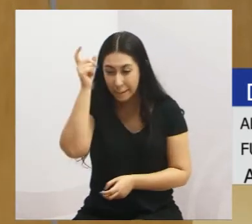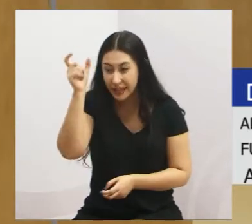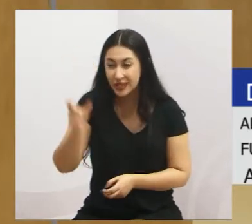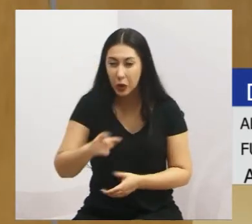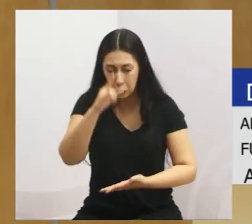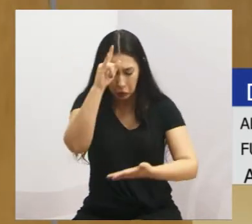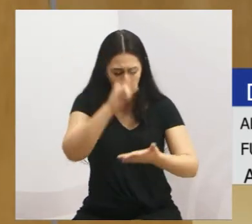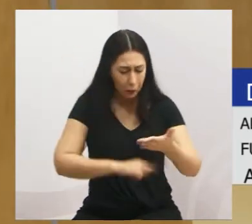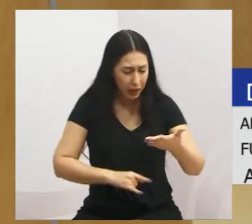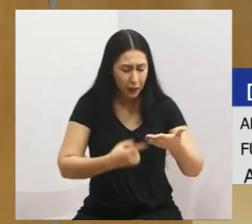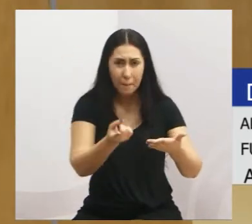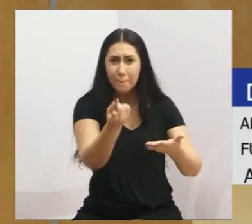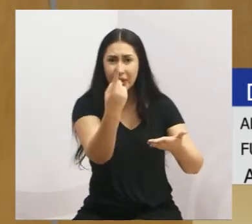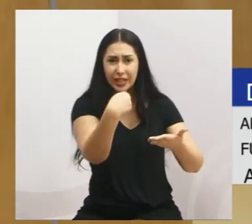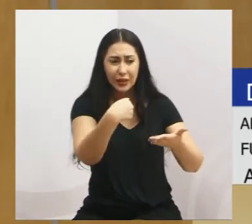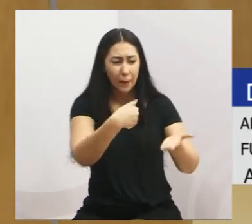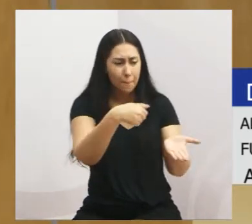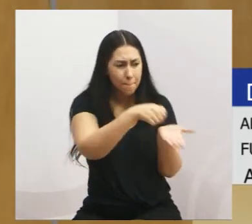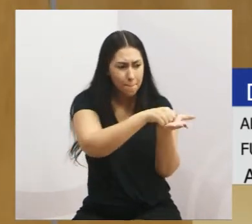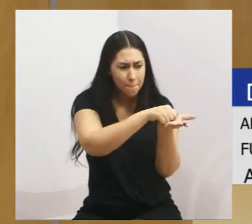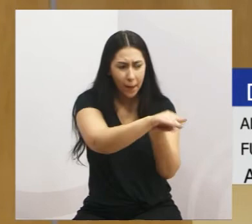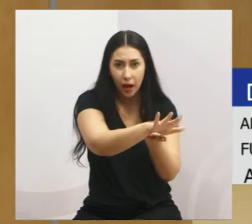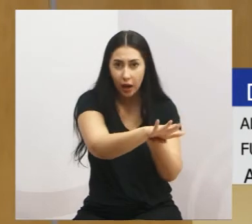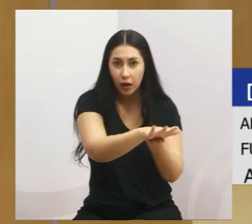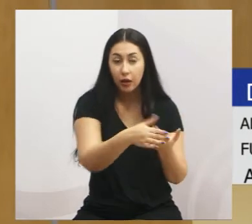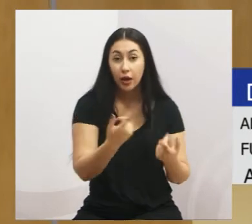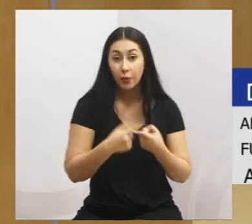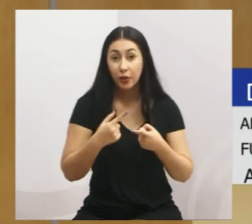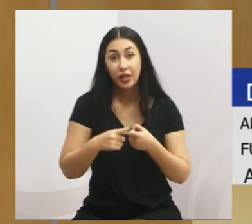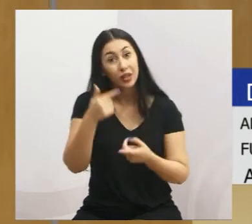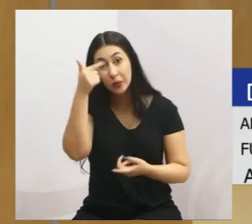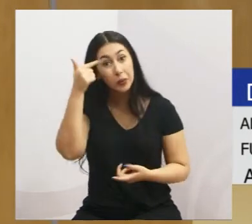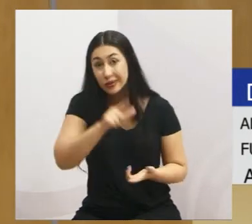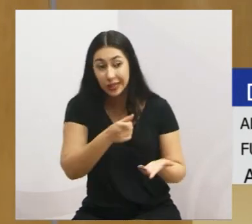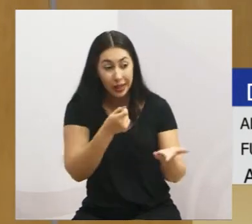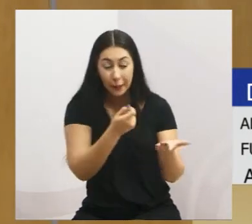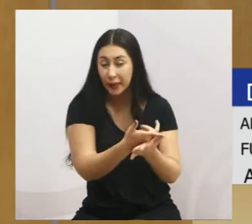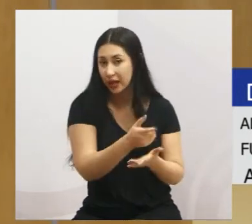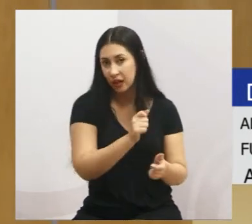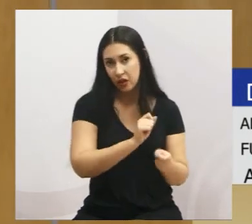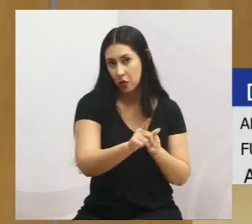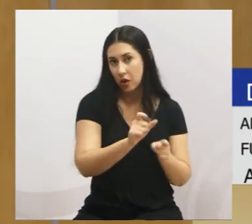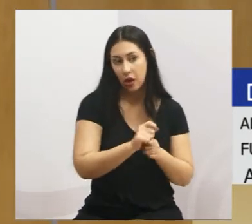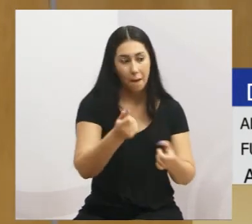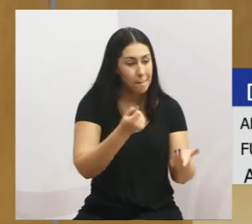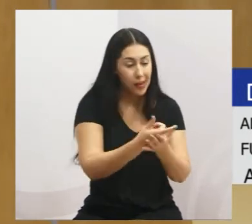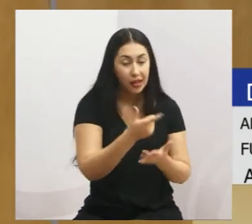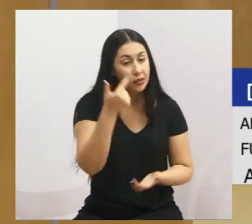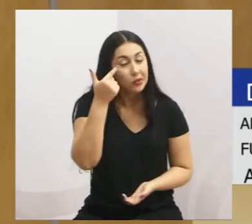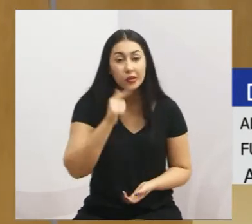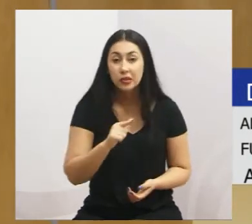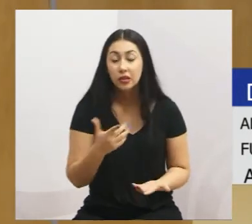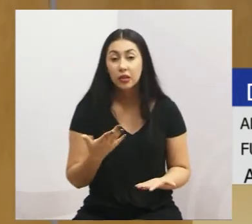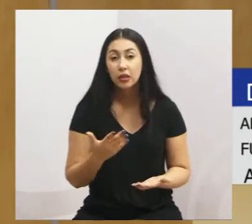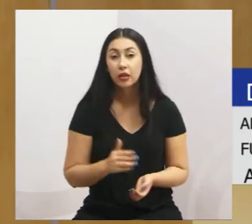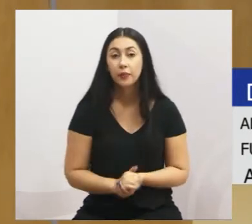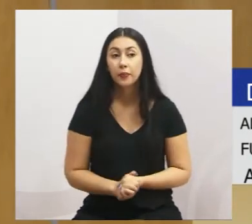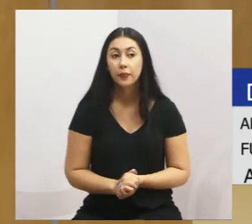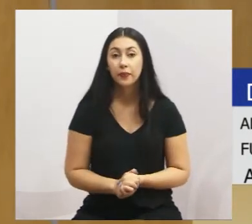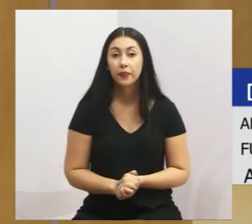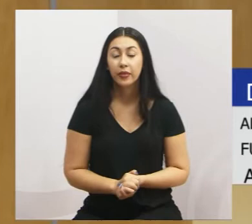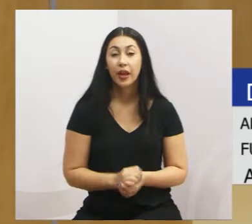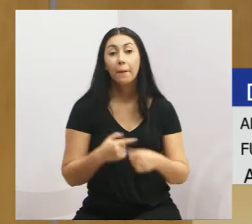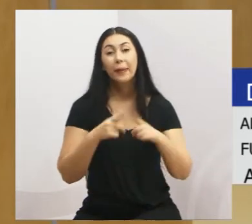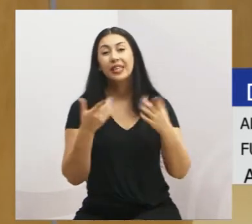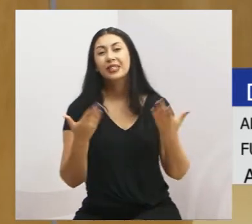mão, pessoas que não têm mais condição de pagar o seu aluguel. E o que o município construiu nos